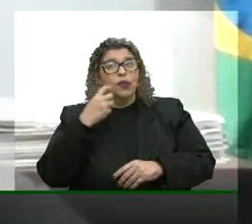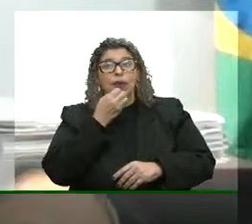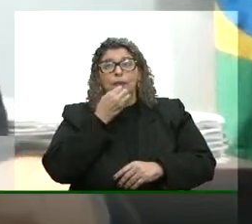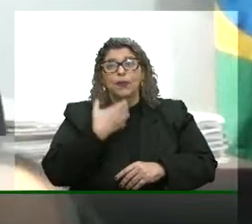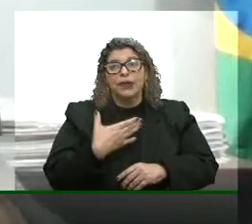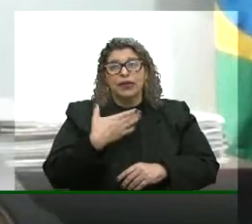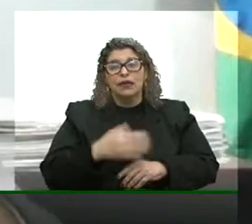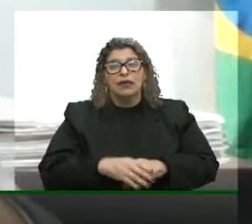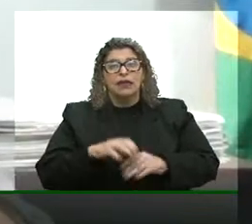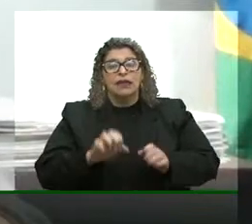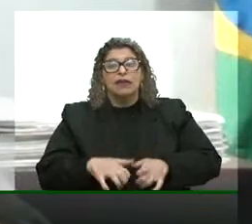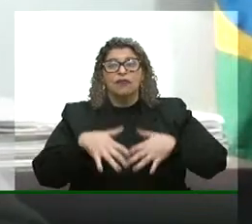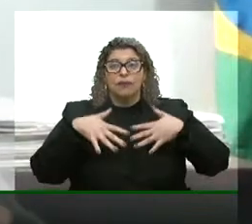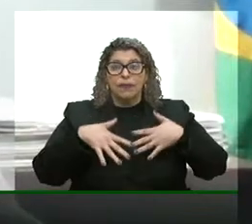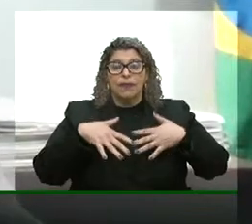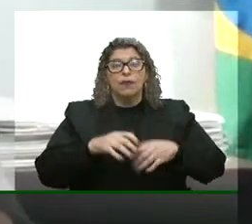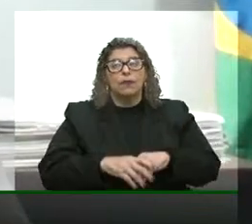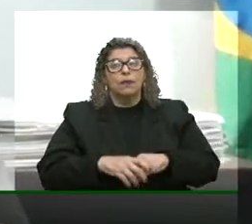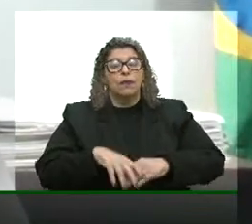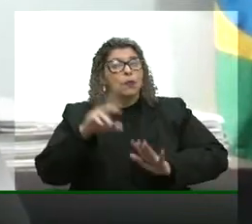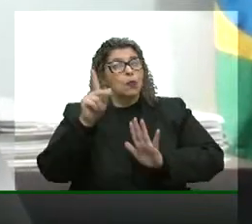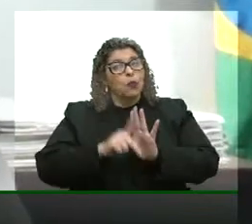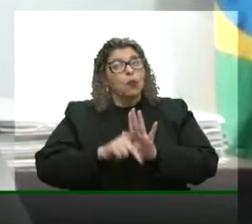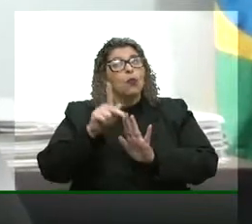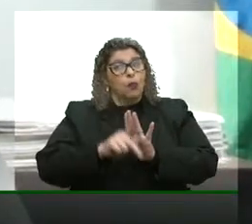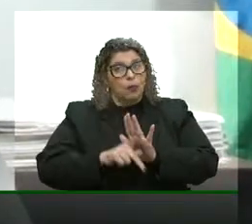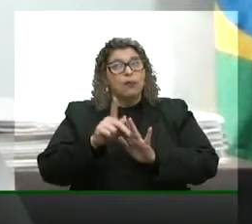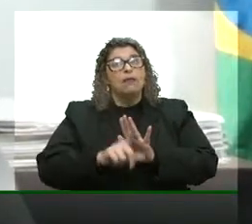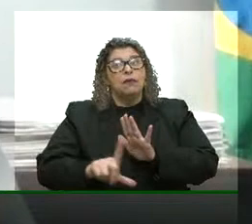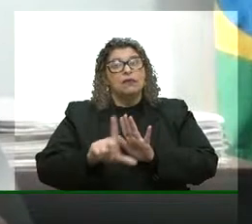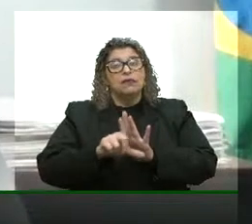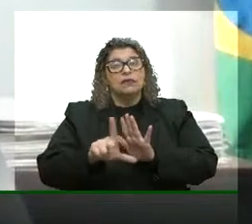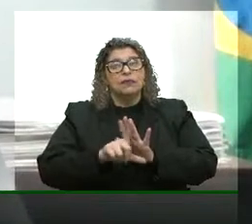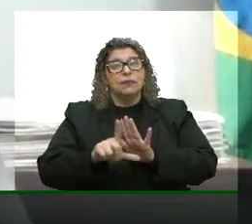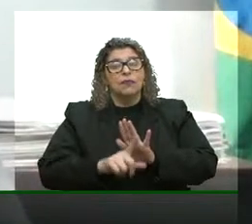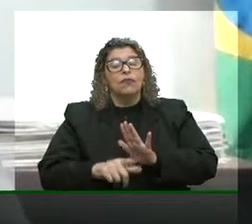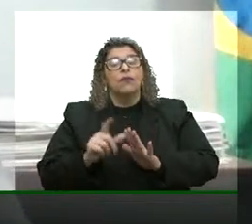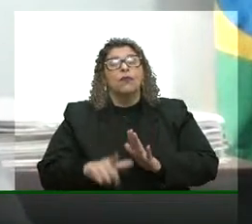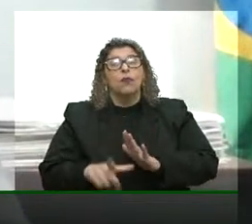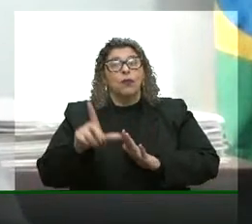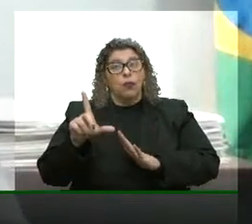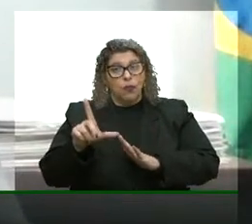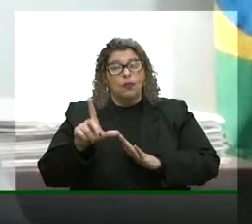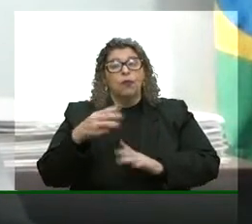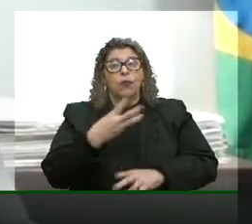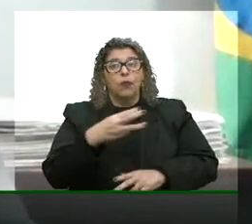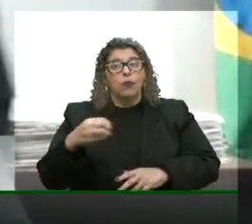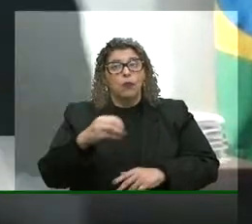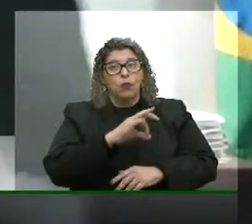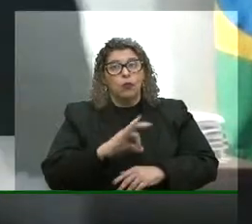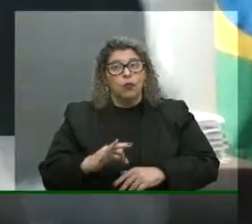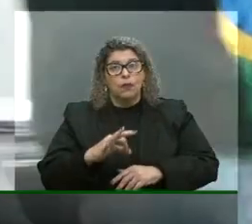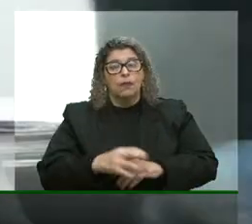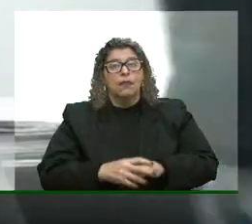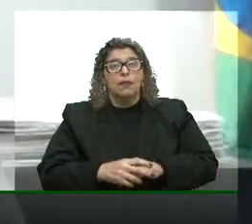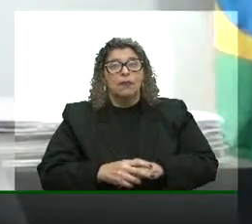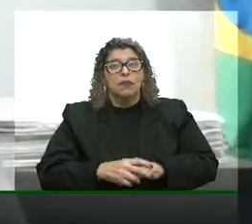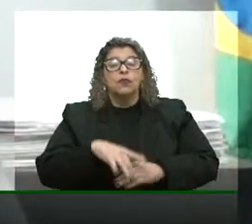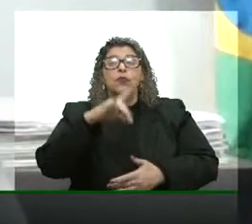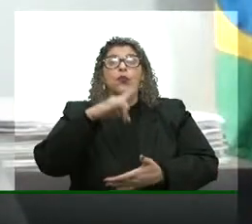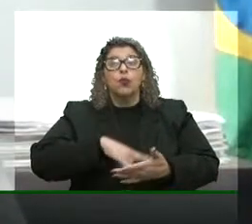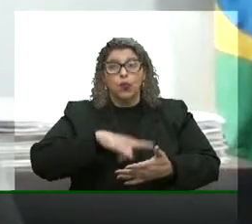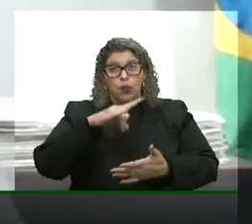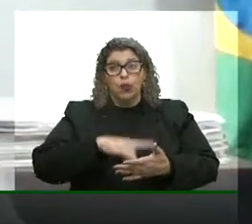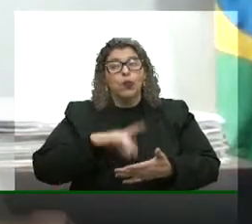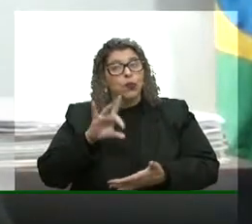e mandou para a Assembleia Legislativa o projeto dizendo que seria antecipado em 30% os contratos que